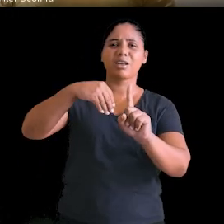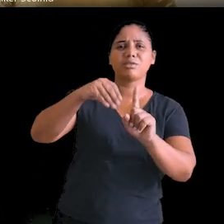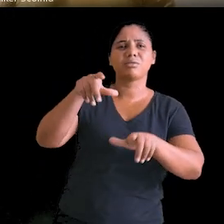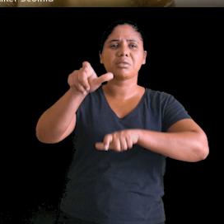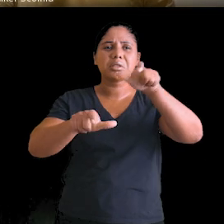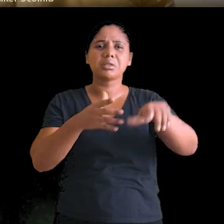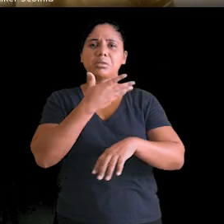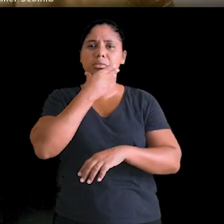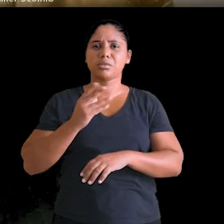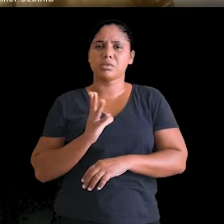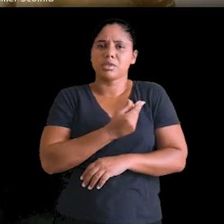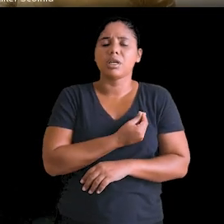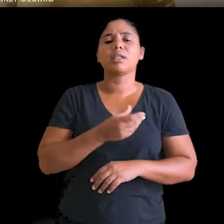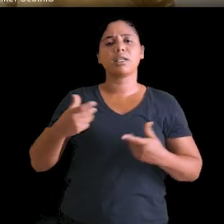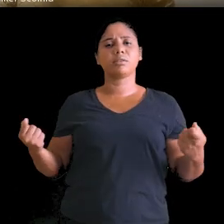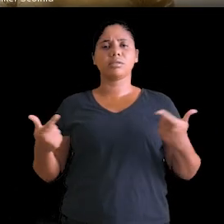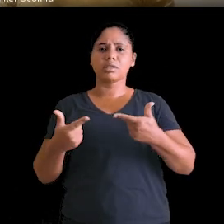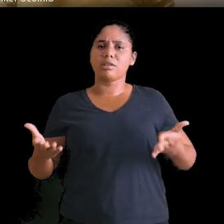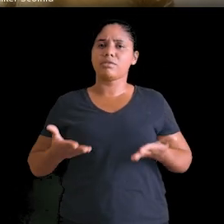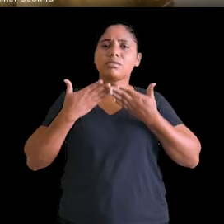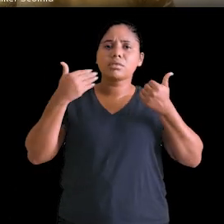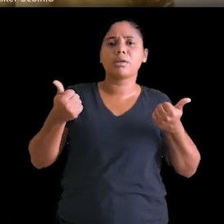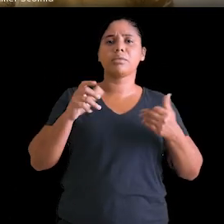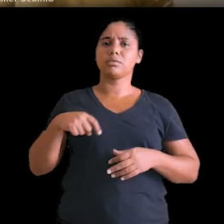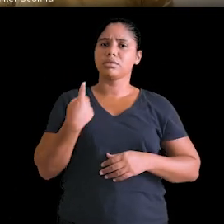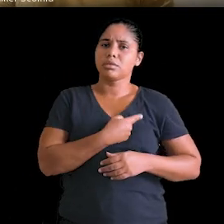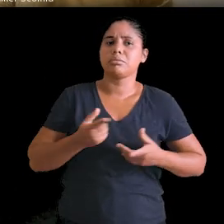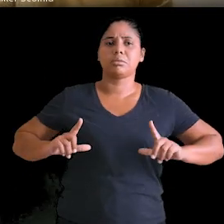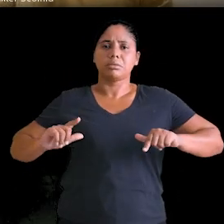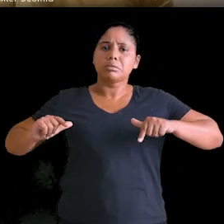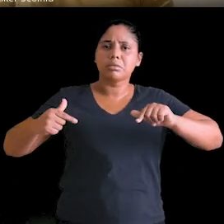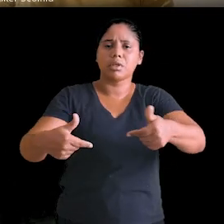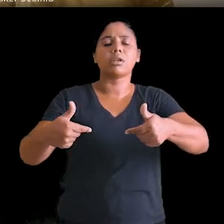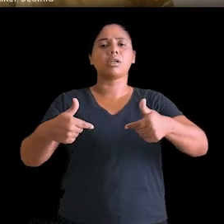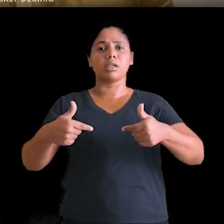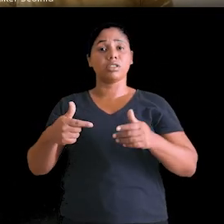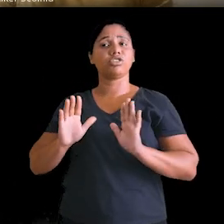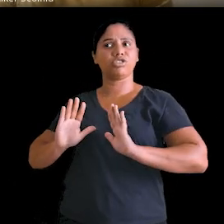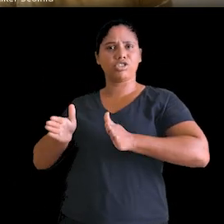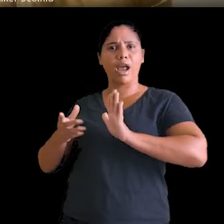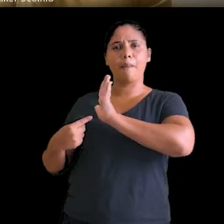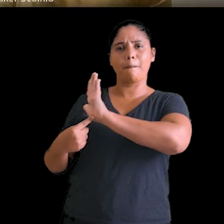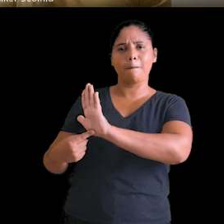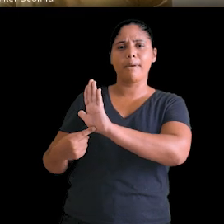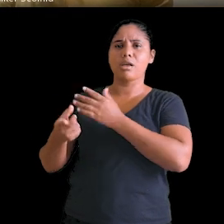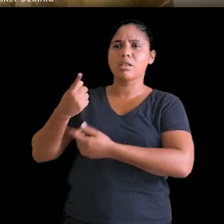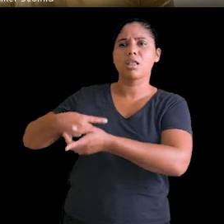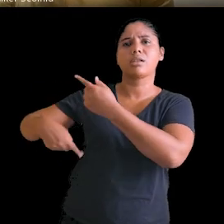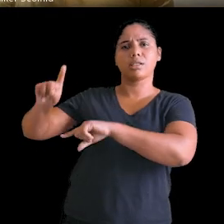falando sobre a questão dos desafios e as melhorias que devem ser feitas, apesar dos avanços que se está